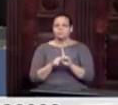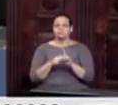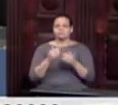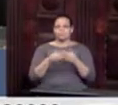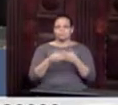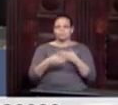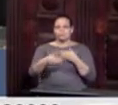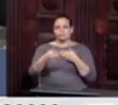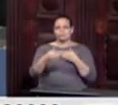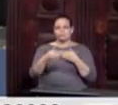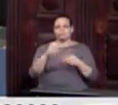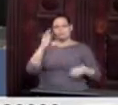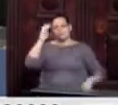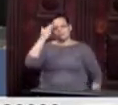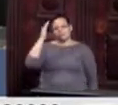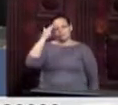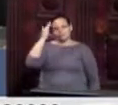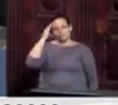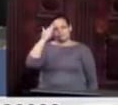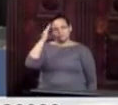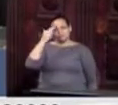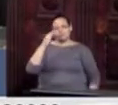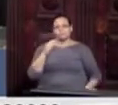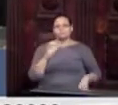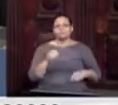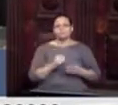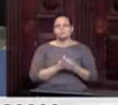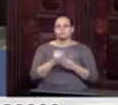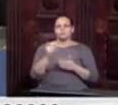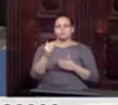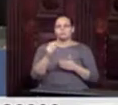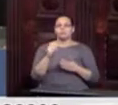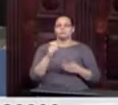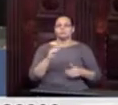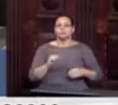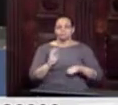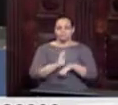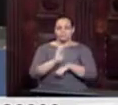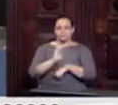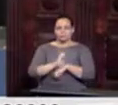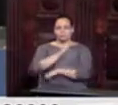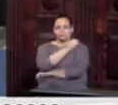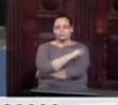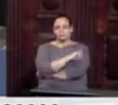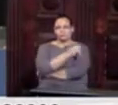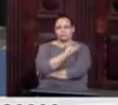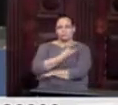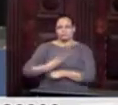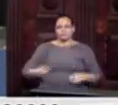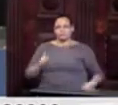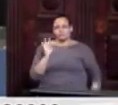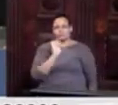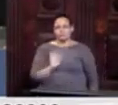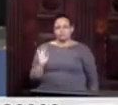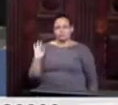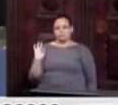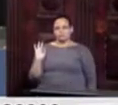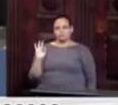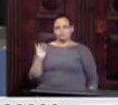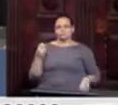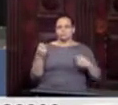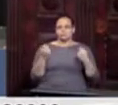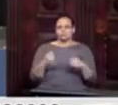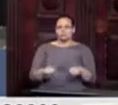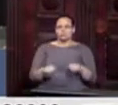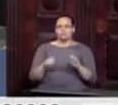partir do entendimento firmado inicial entre o Estado do Rio de Janeiro e a União Federal para